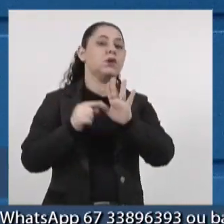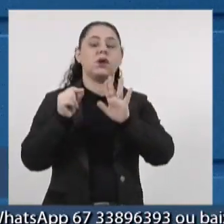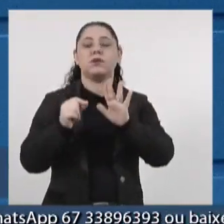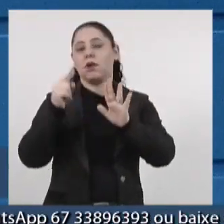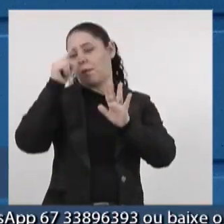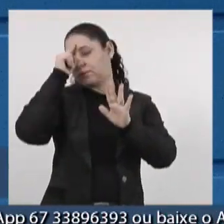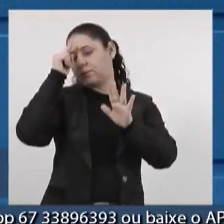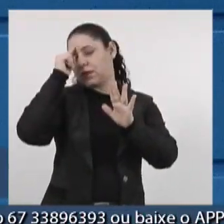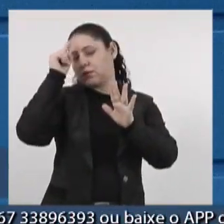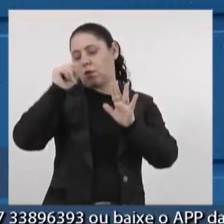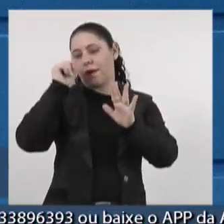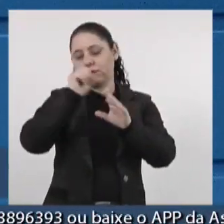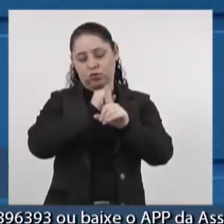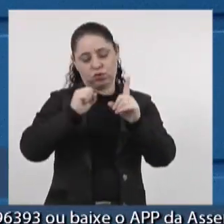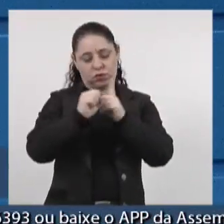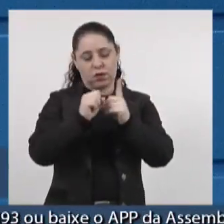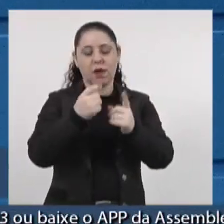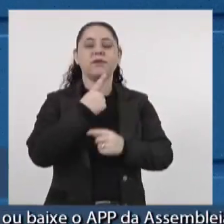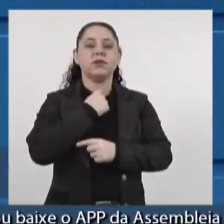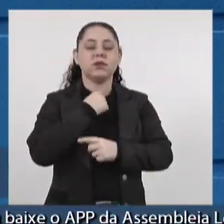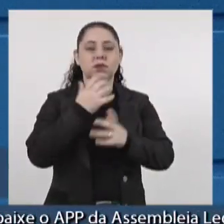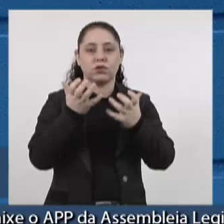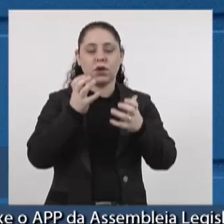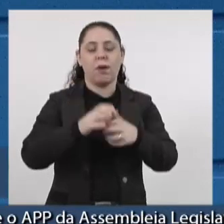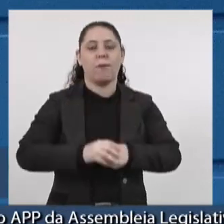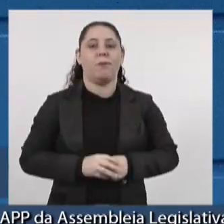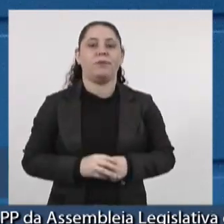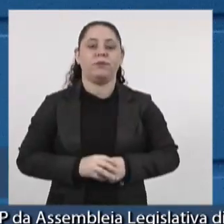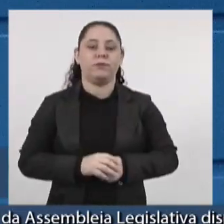os pensamentos e anseios da sociedade sul-mato-grossense,